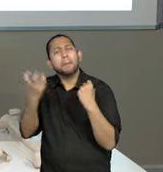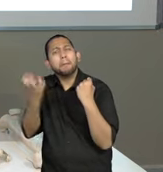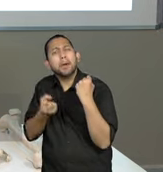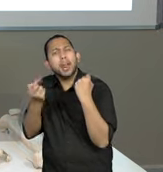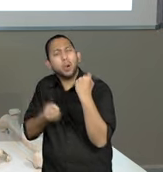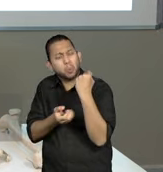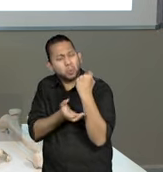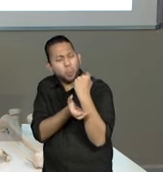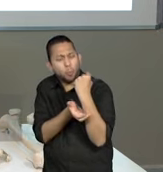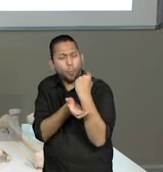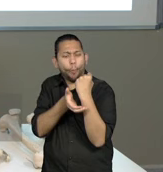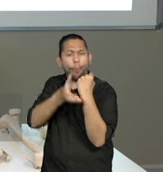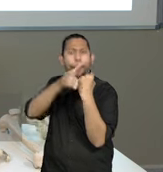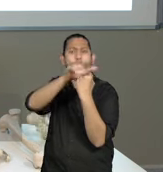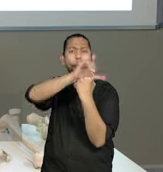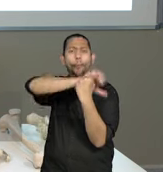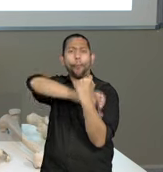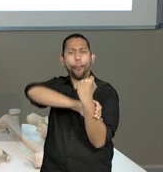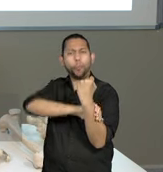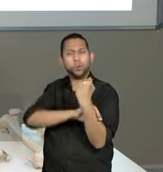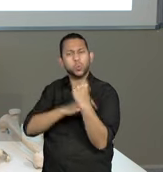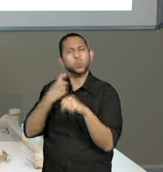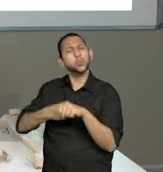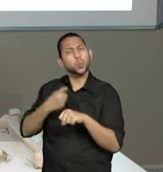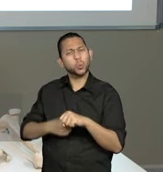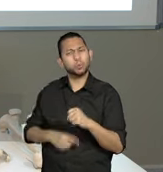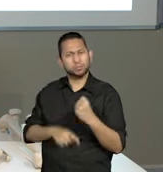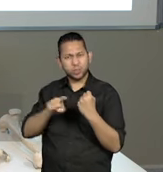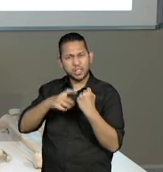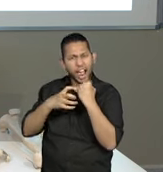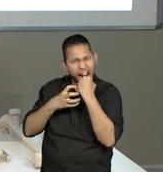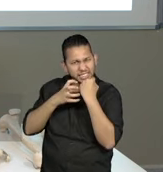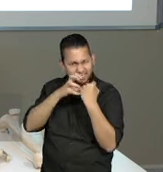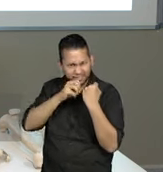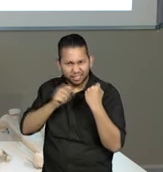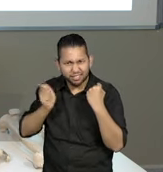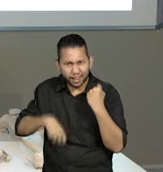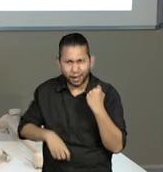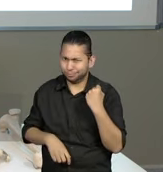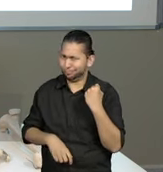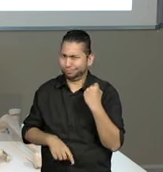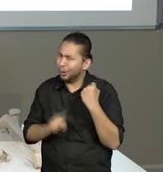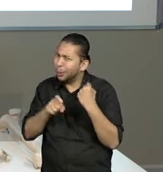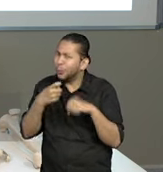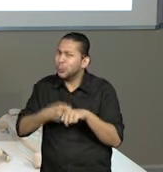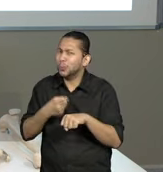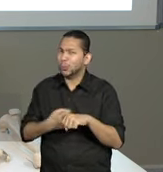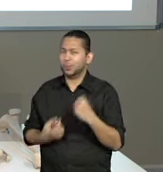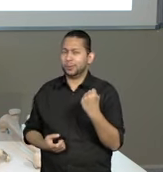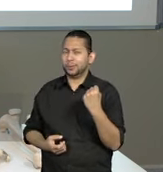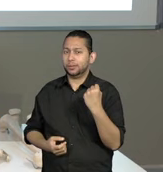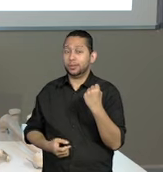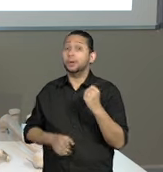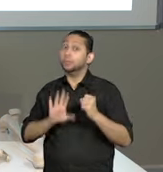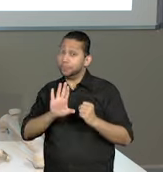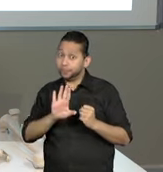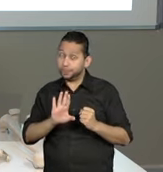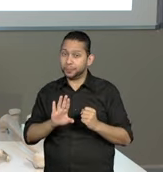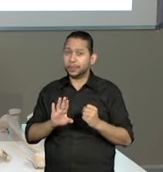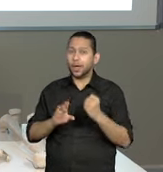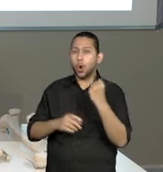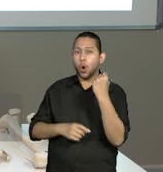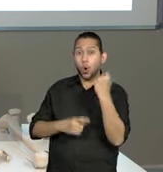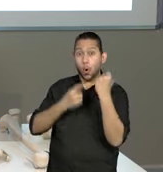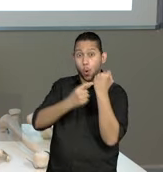de substância ali que é até difícil, você não consegue mastigar, porque ela é dura, mas ela não tem a mesma constituição